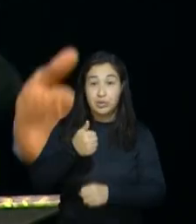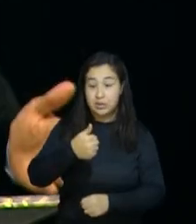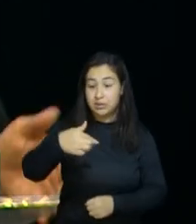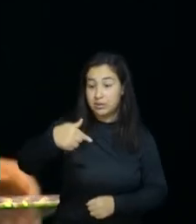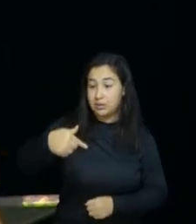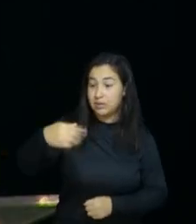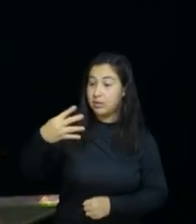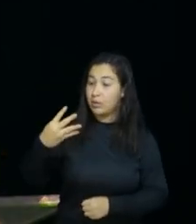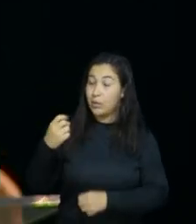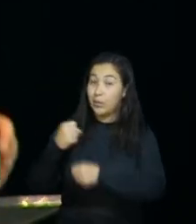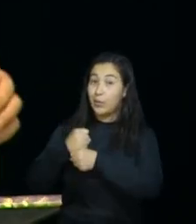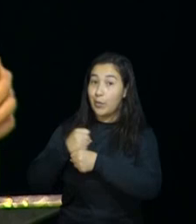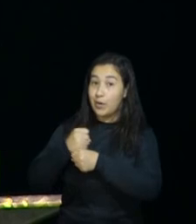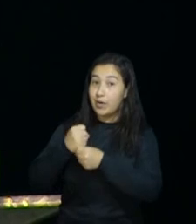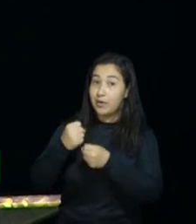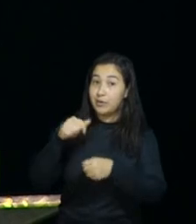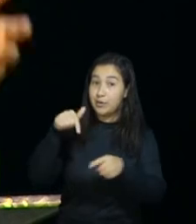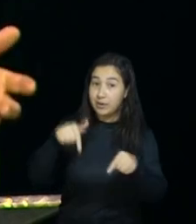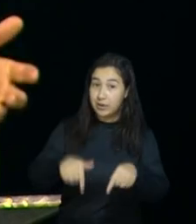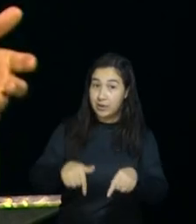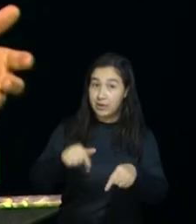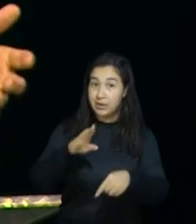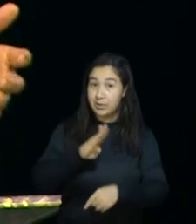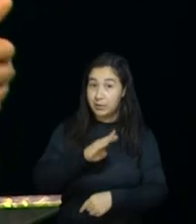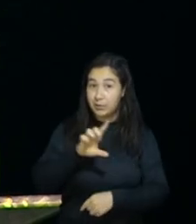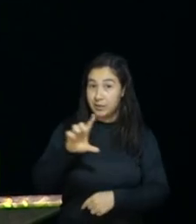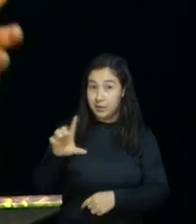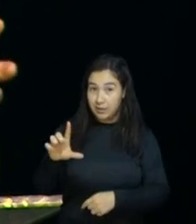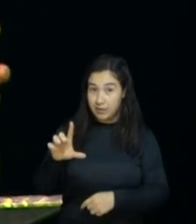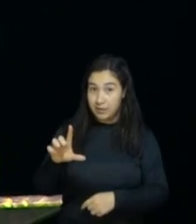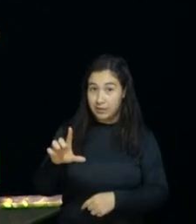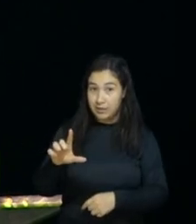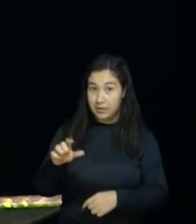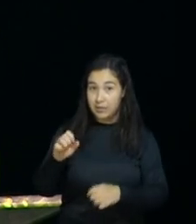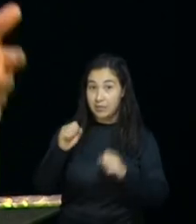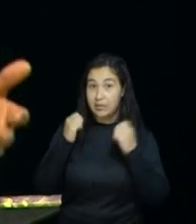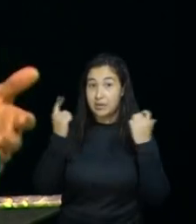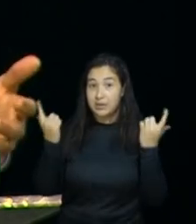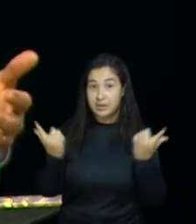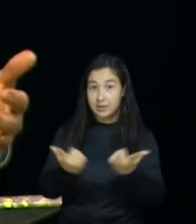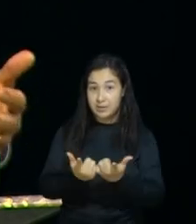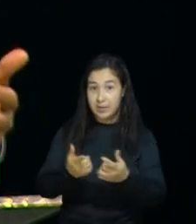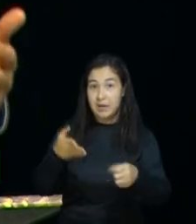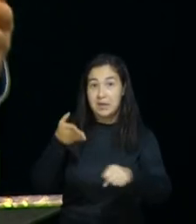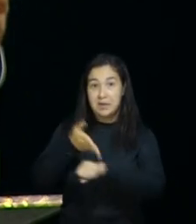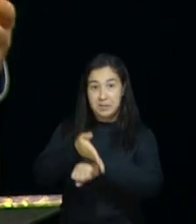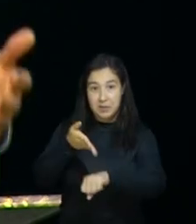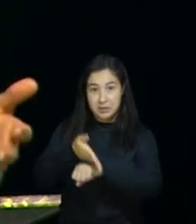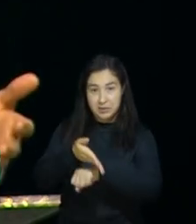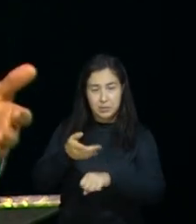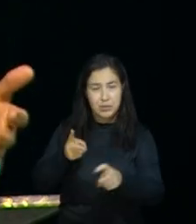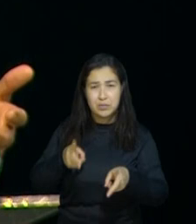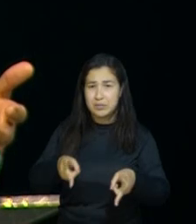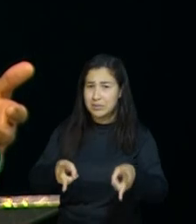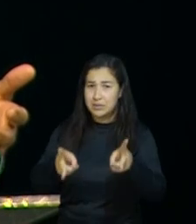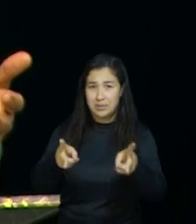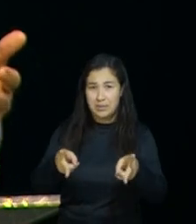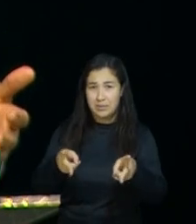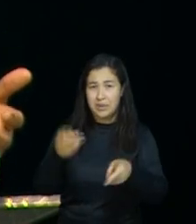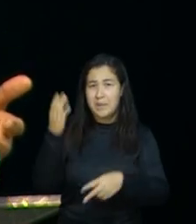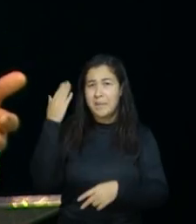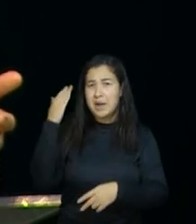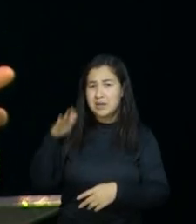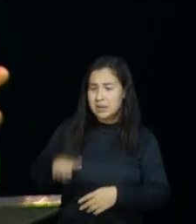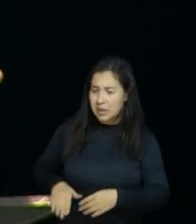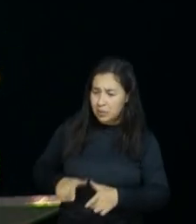da cidade de Blumenau, ou da Grande Blumenau, a Assembleia Legislativa participou desde a sua formação com